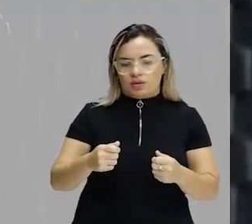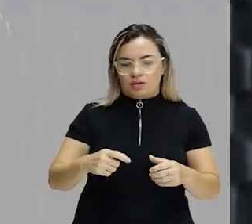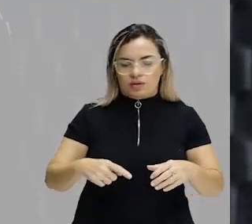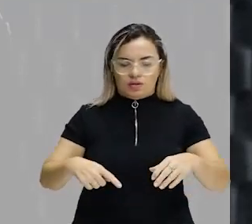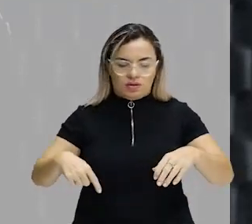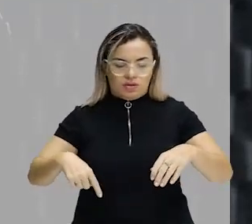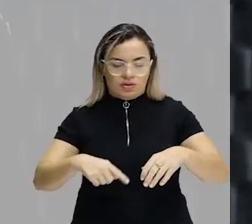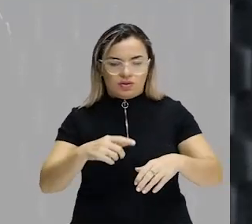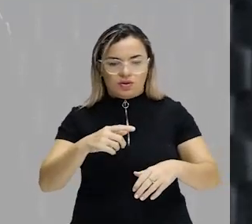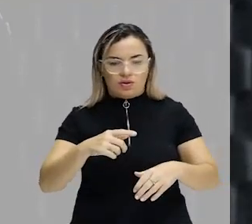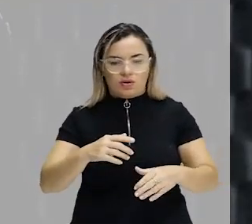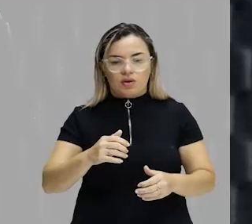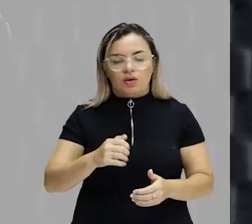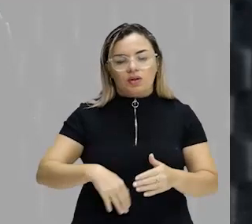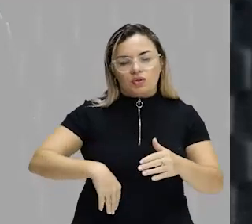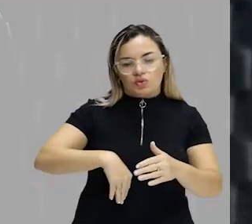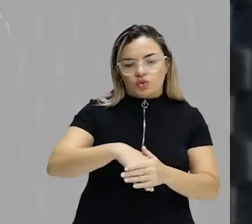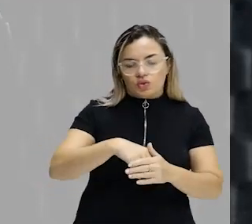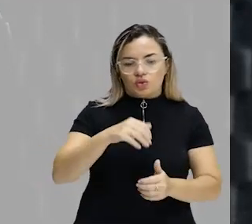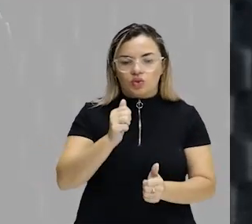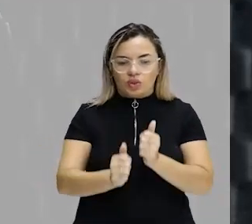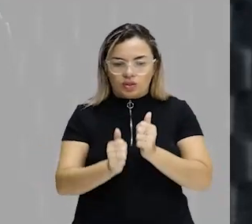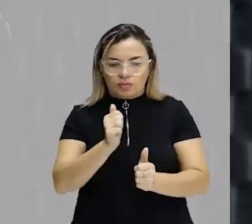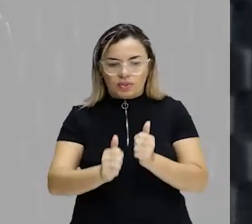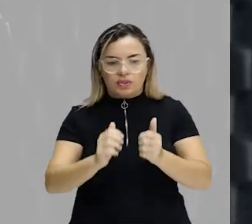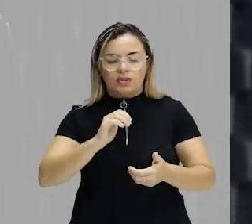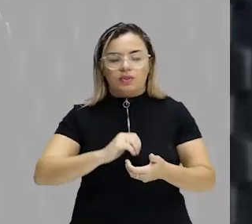enquanto aqui. Já sei do após.